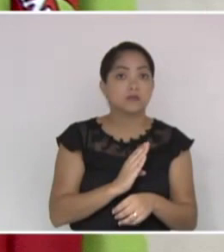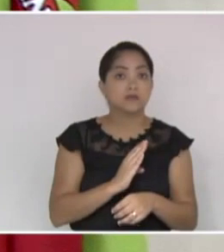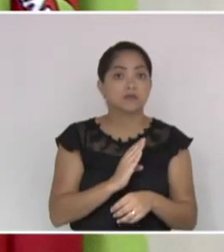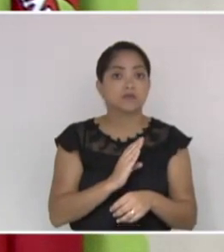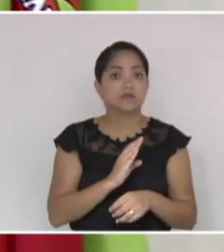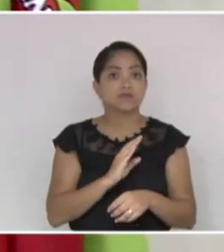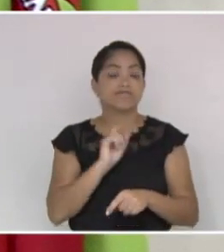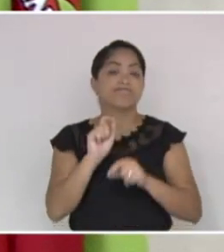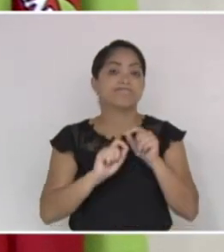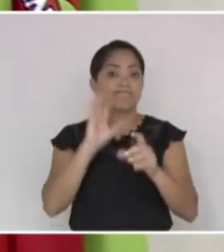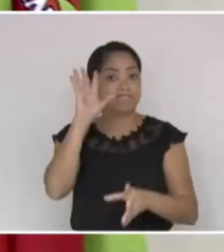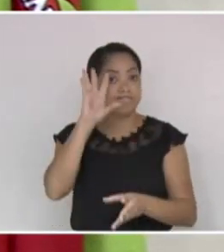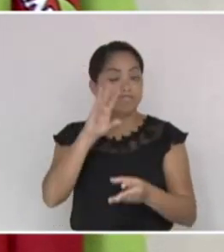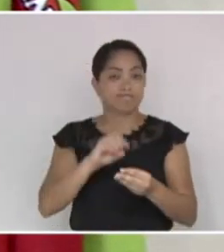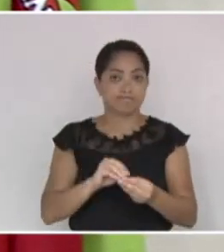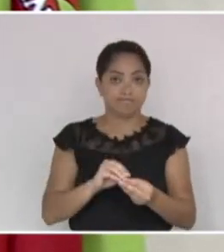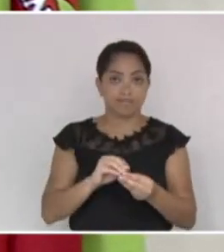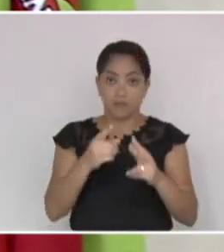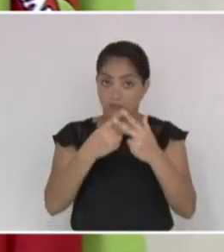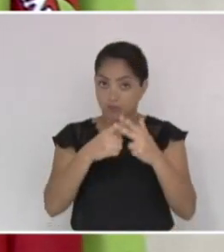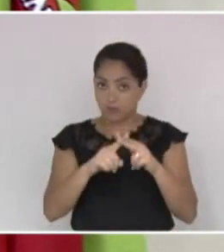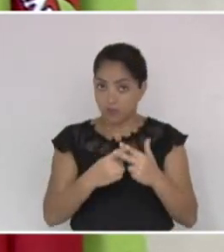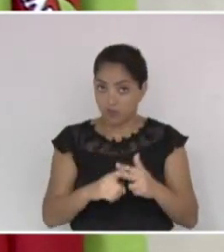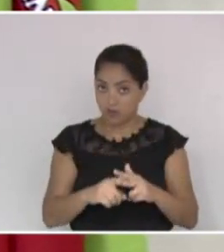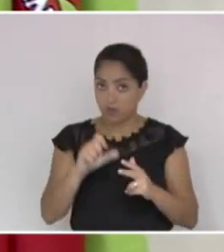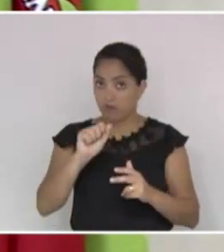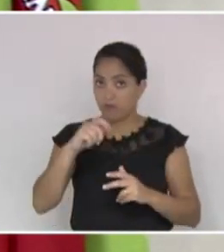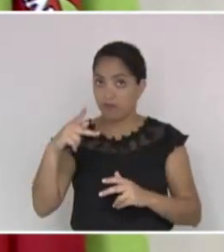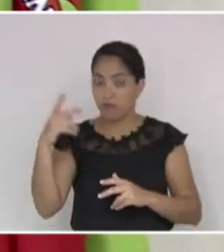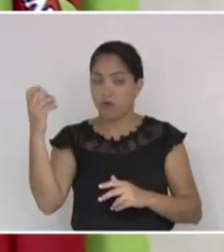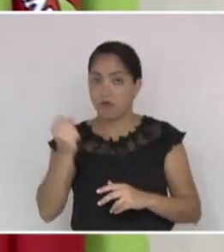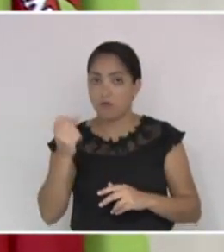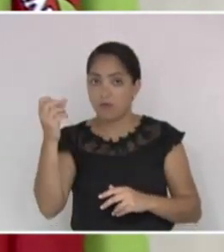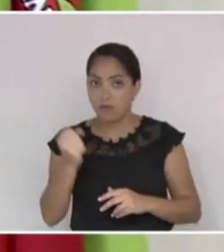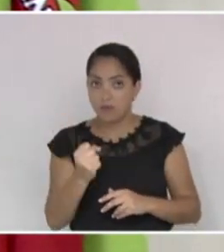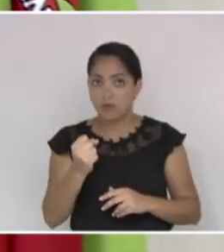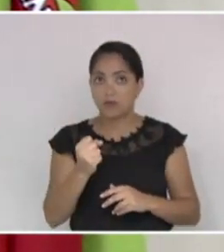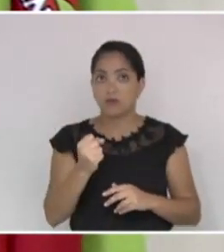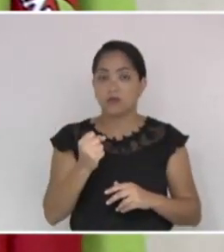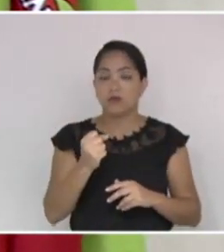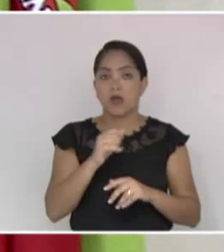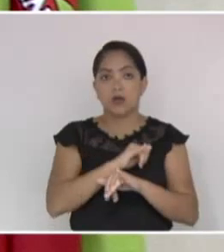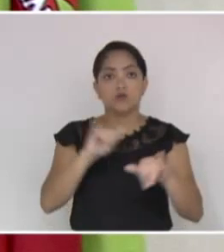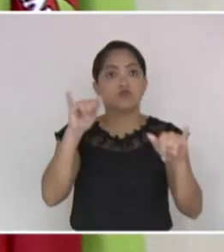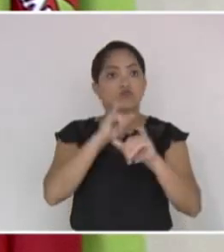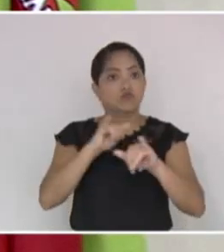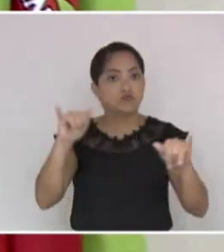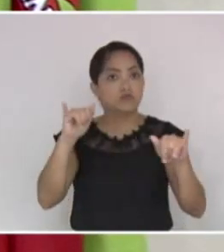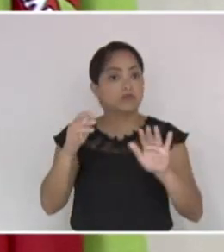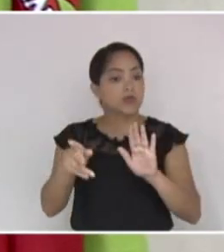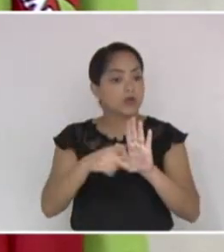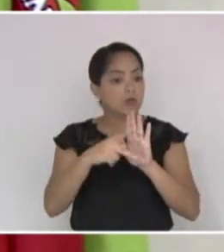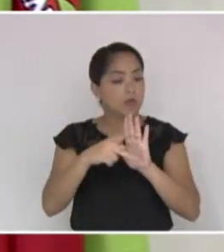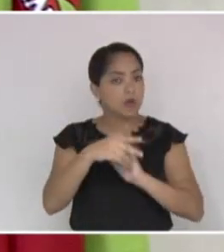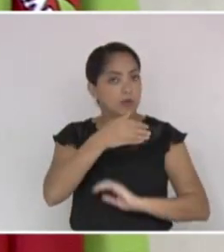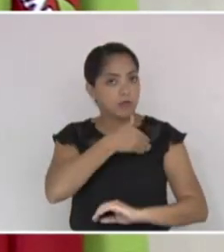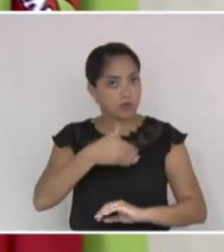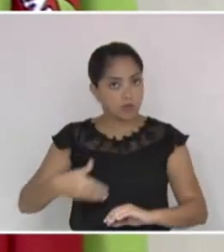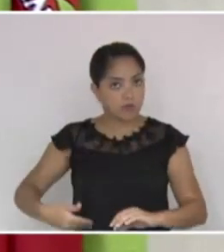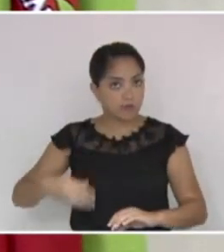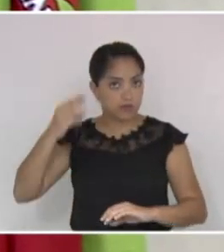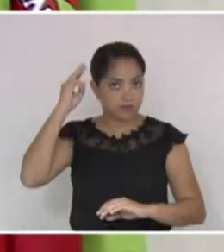é o seguinte: da reforma da Previdência anunciada pelo governo golpista